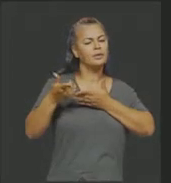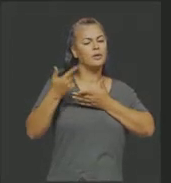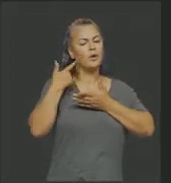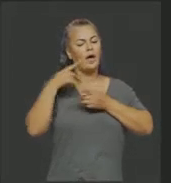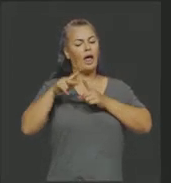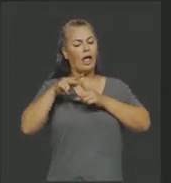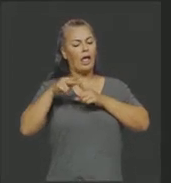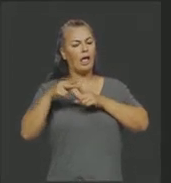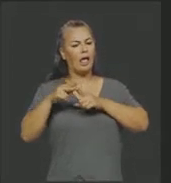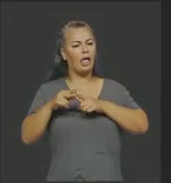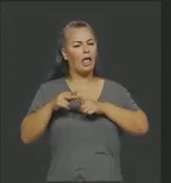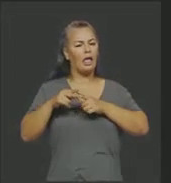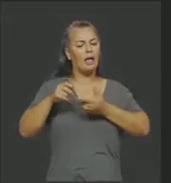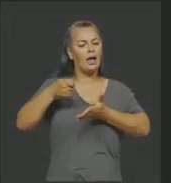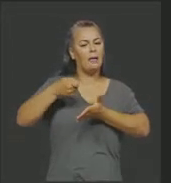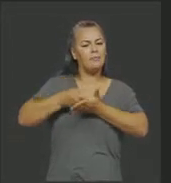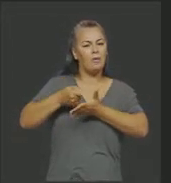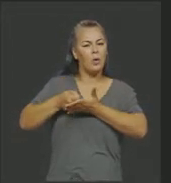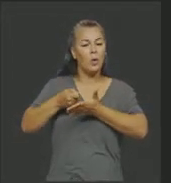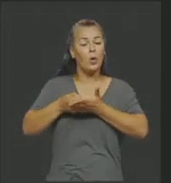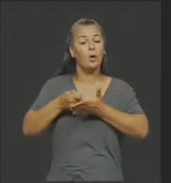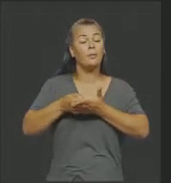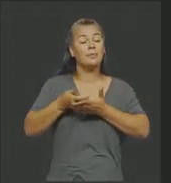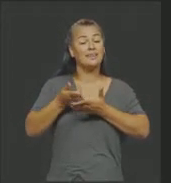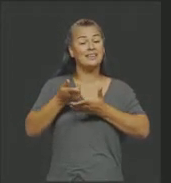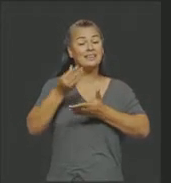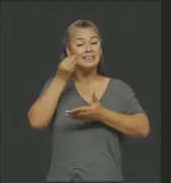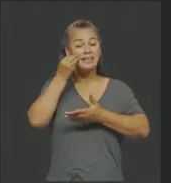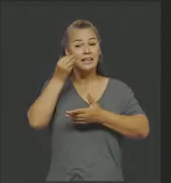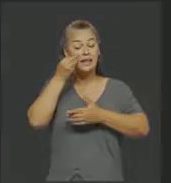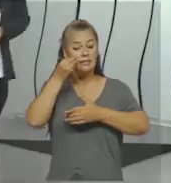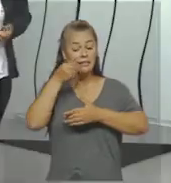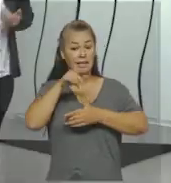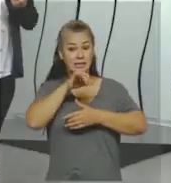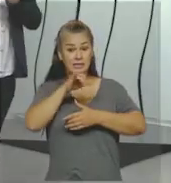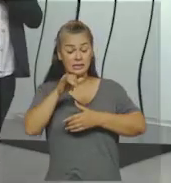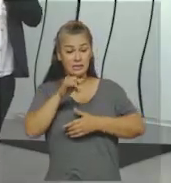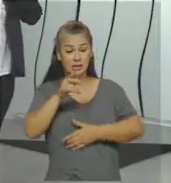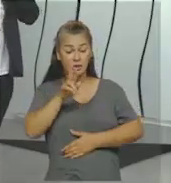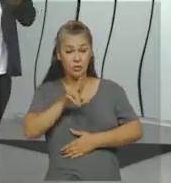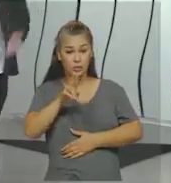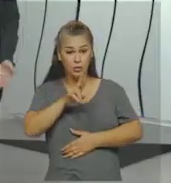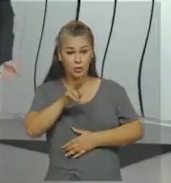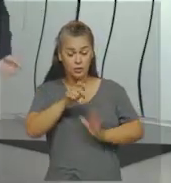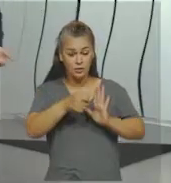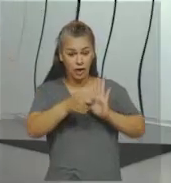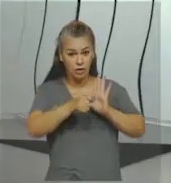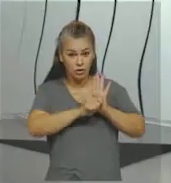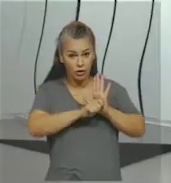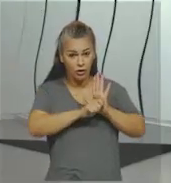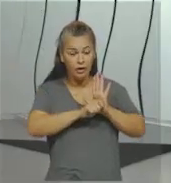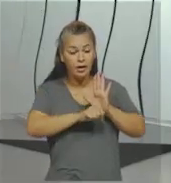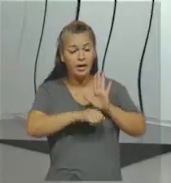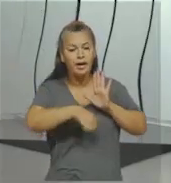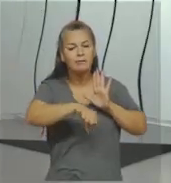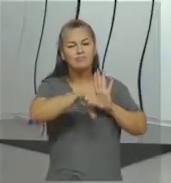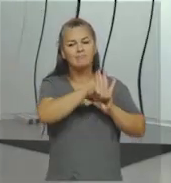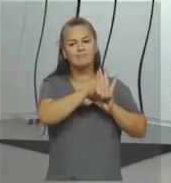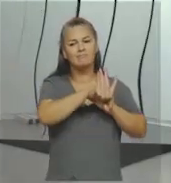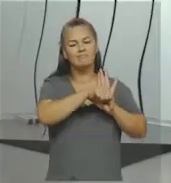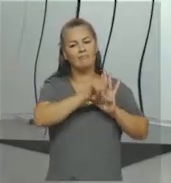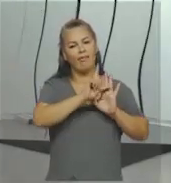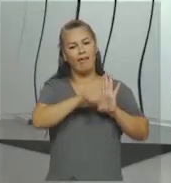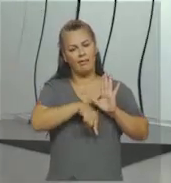com os imperadores cristãos, tá certo? No século XV, né, com as grandes navegações, muitas drogas foram